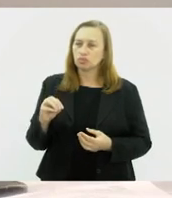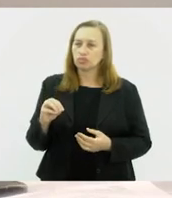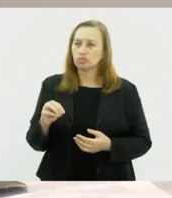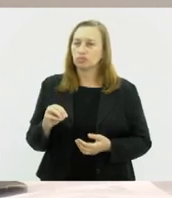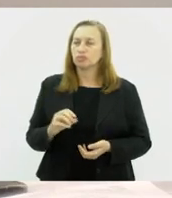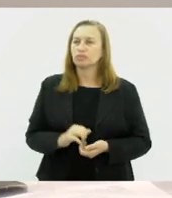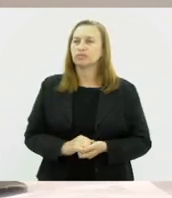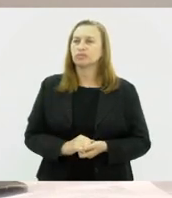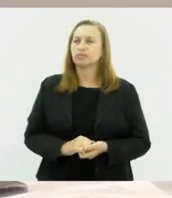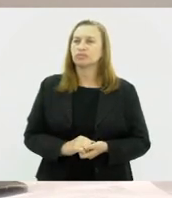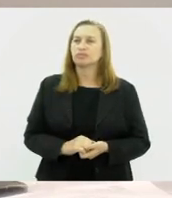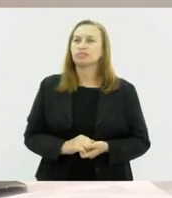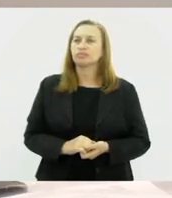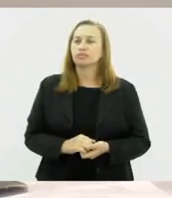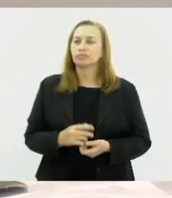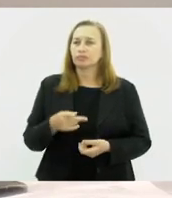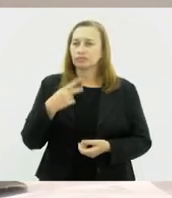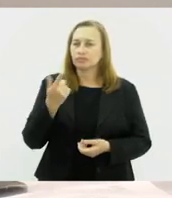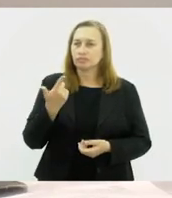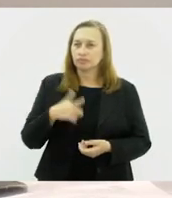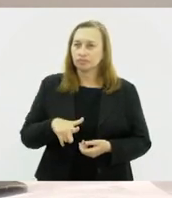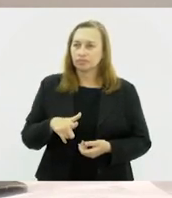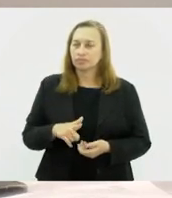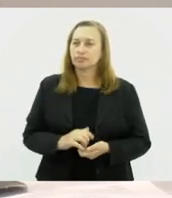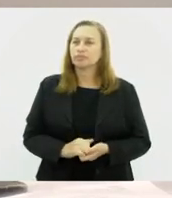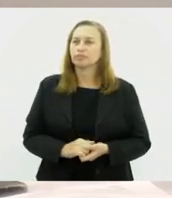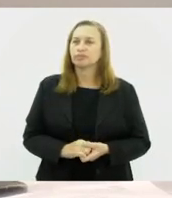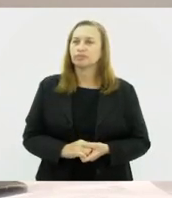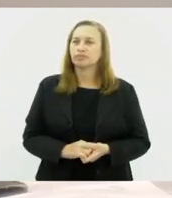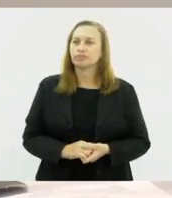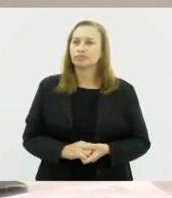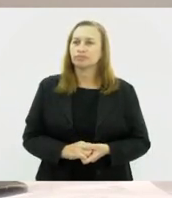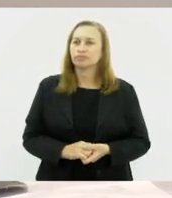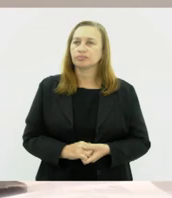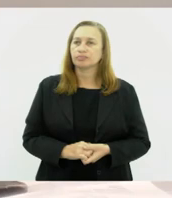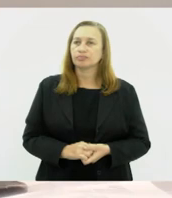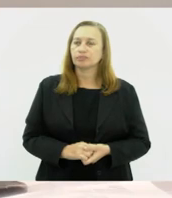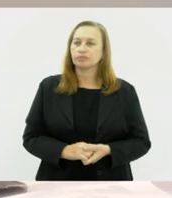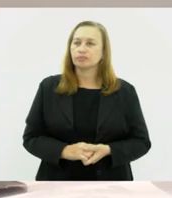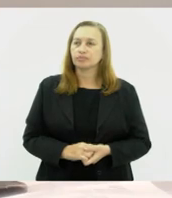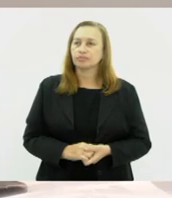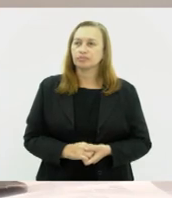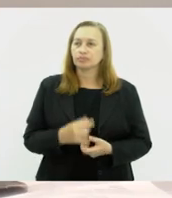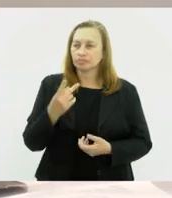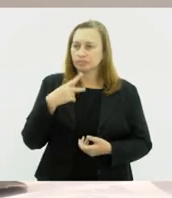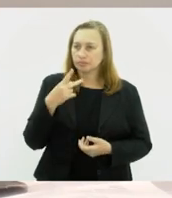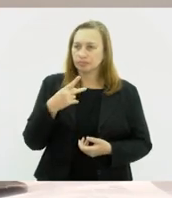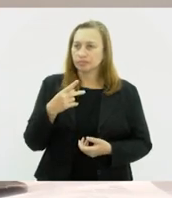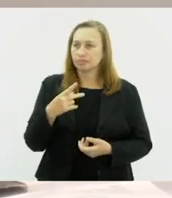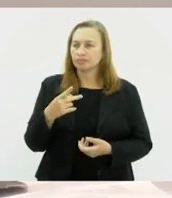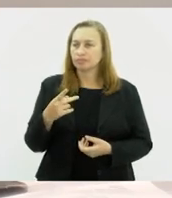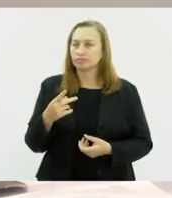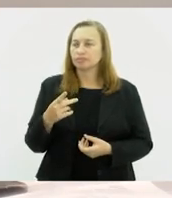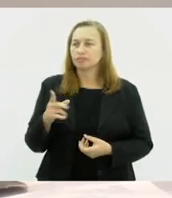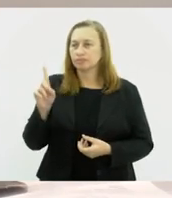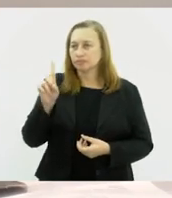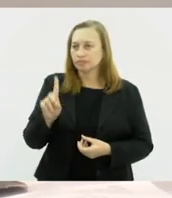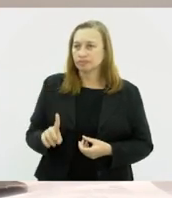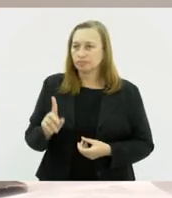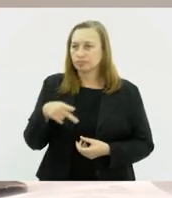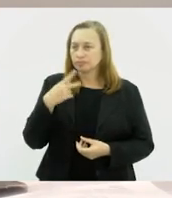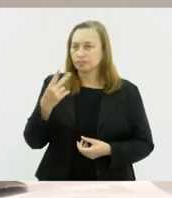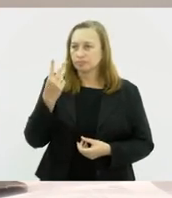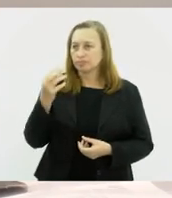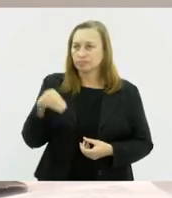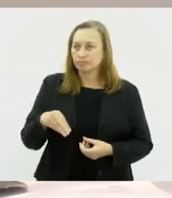depoimento ele quer se reinscrever E como foi citado por vários tem tem o direito a tréplica também 2